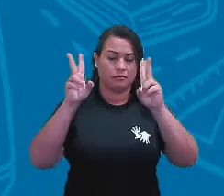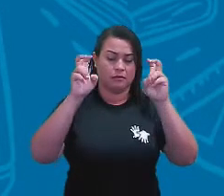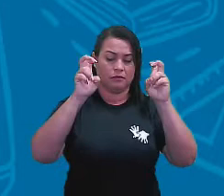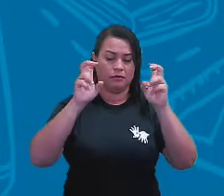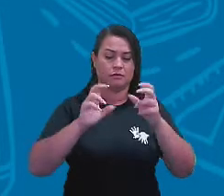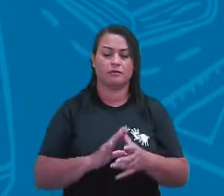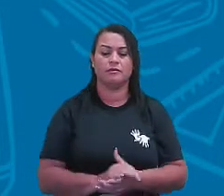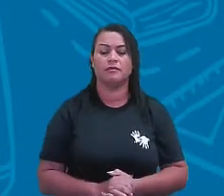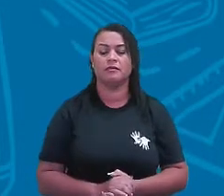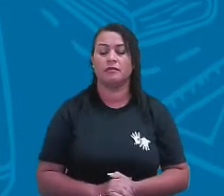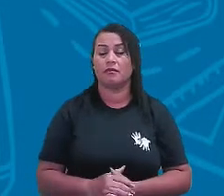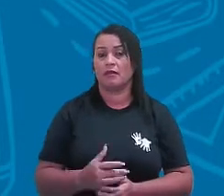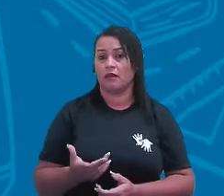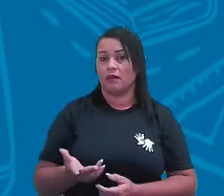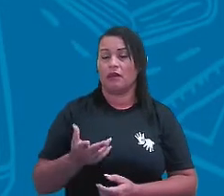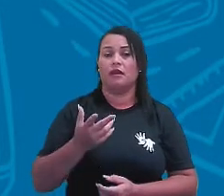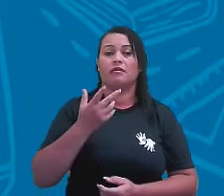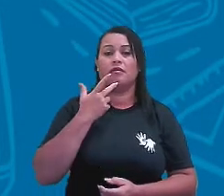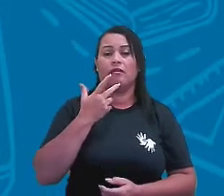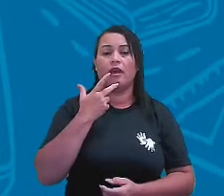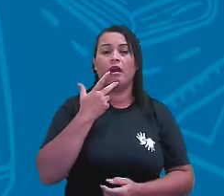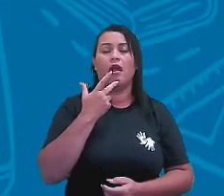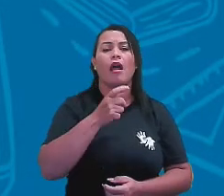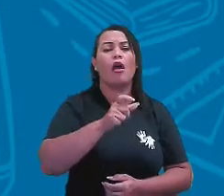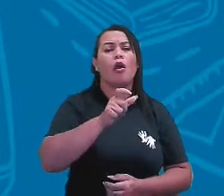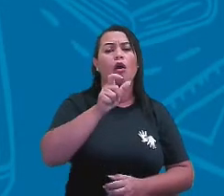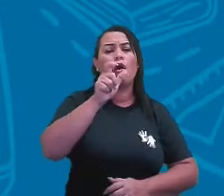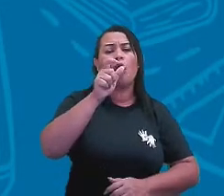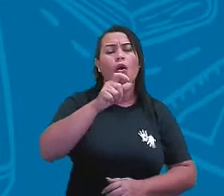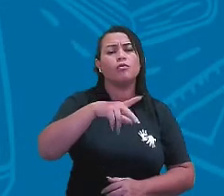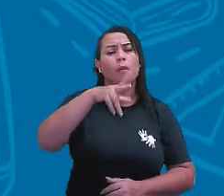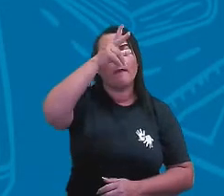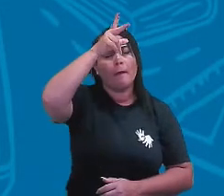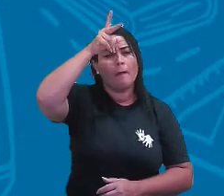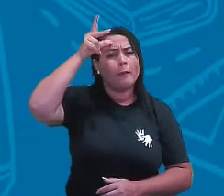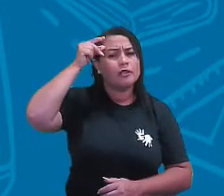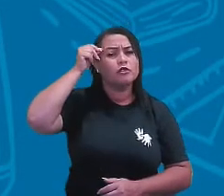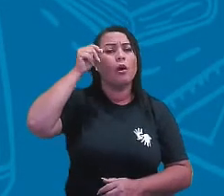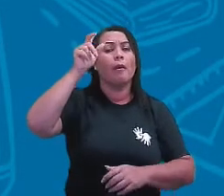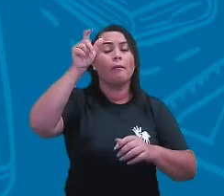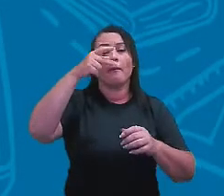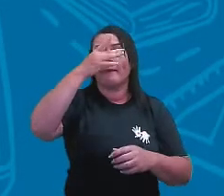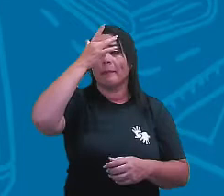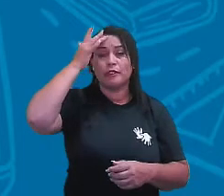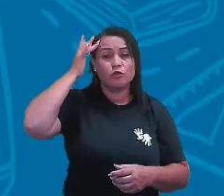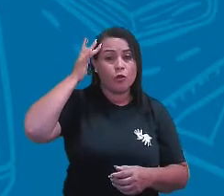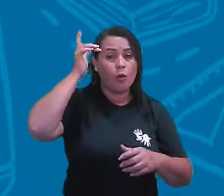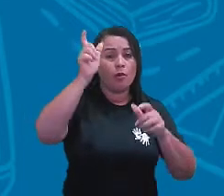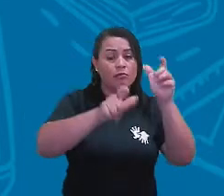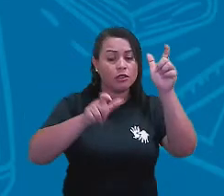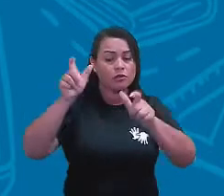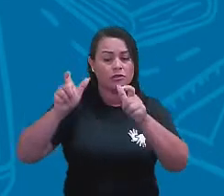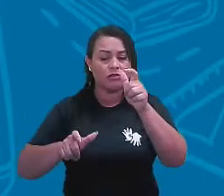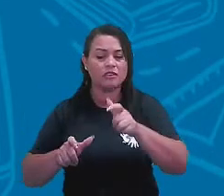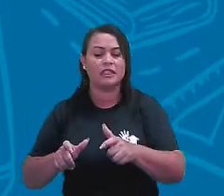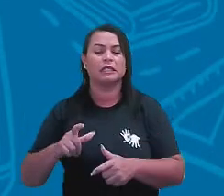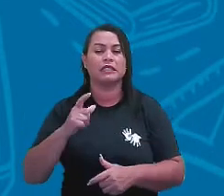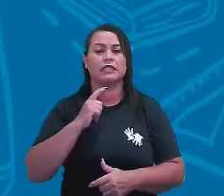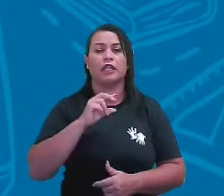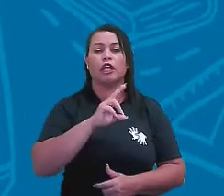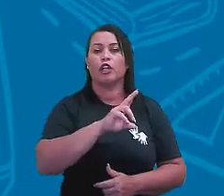diz assim: os personagens que deram nomes aos caminhos de Vitória de Santo Antão. Esse aí, esse